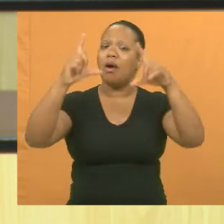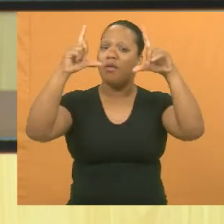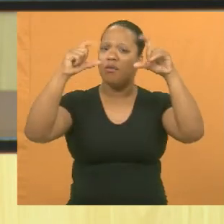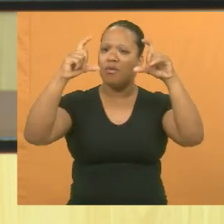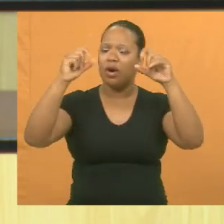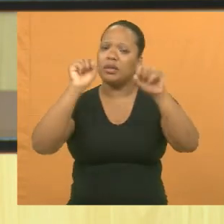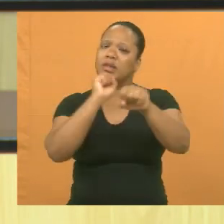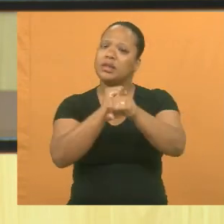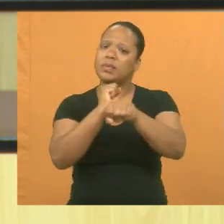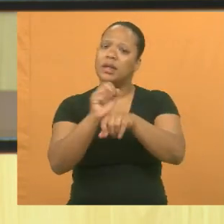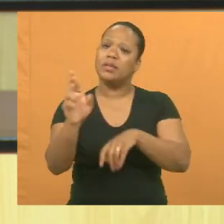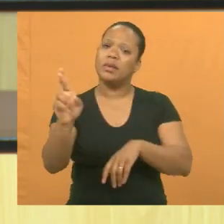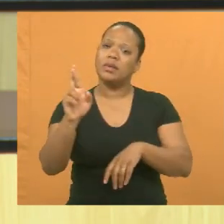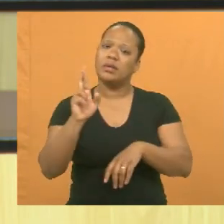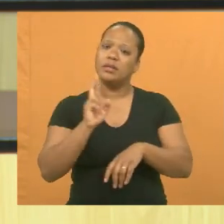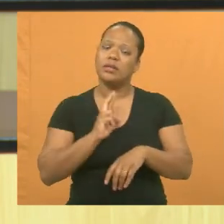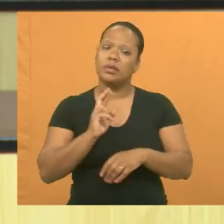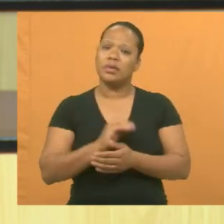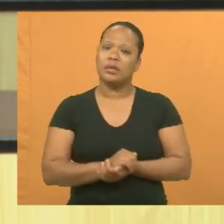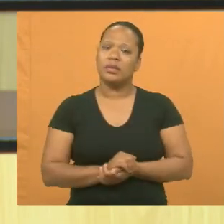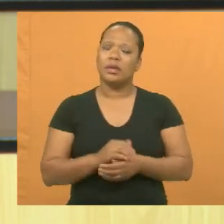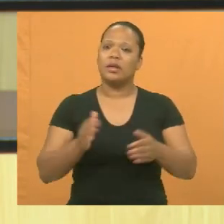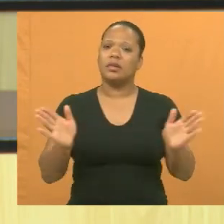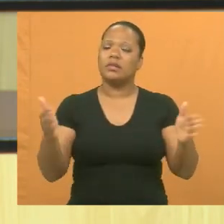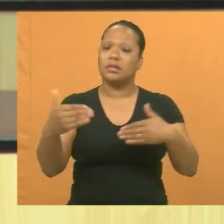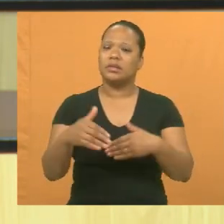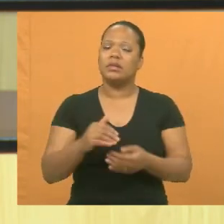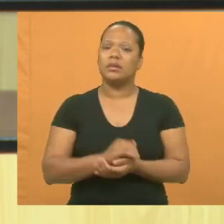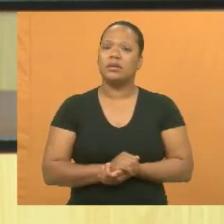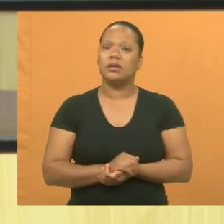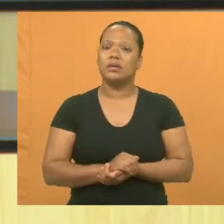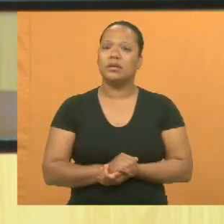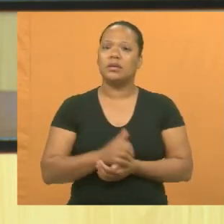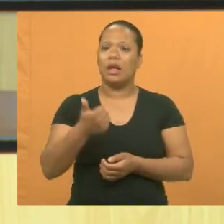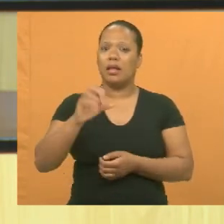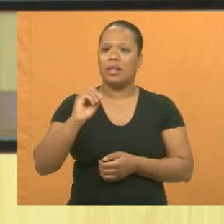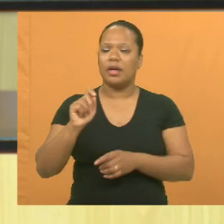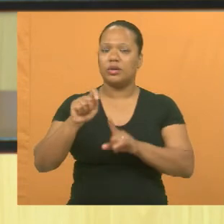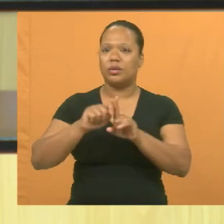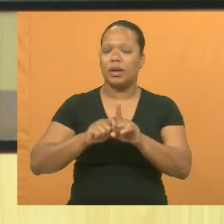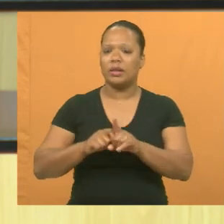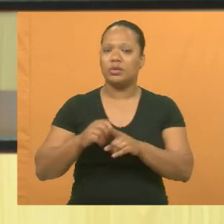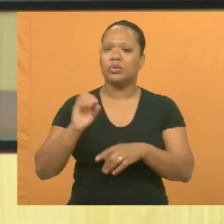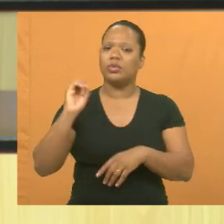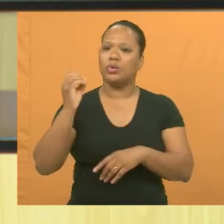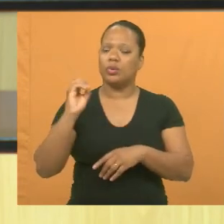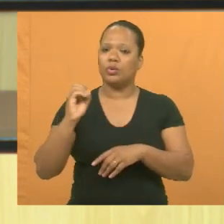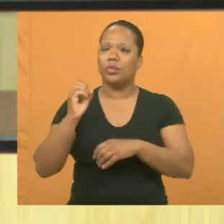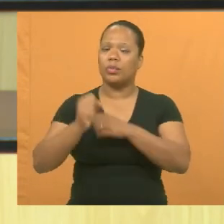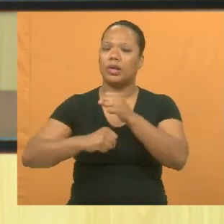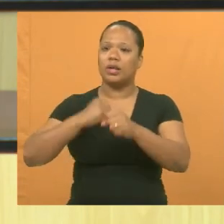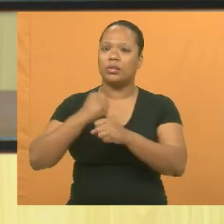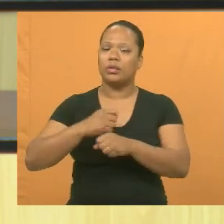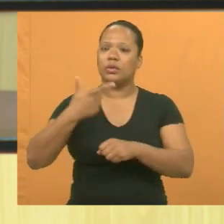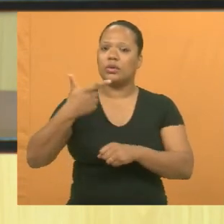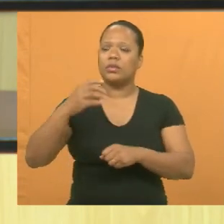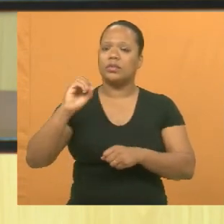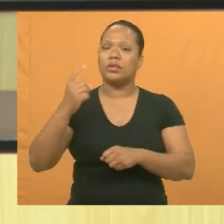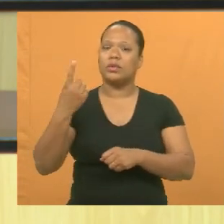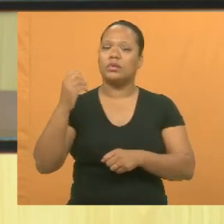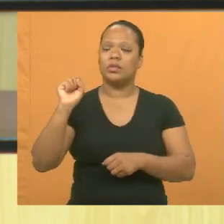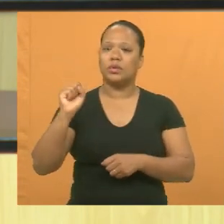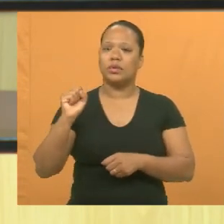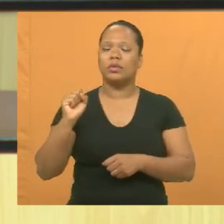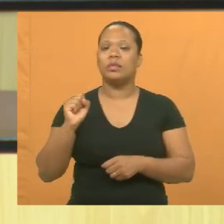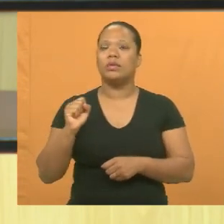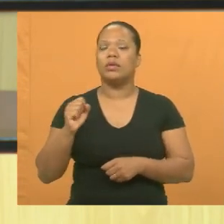ao aguardo de manifestação, subscrevemos. Sala das Sessões, 10 de outubro de 2018. Autoria, vereador Valmir do